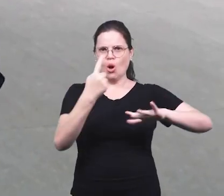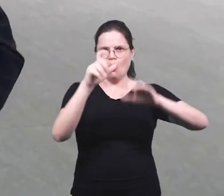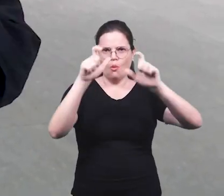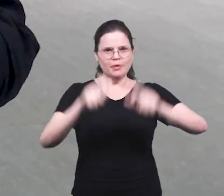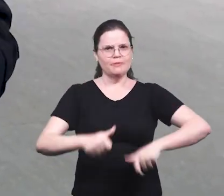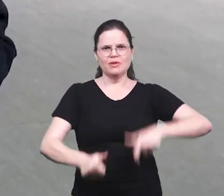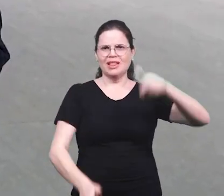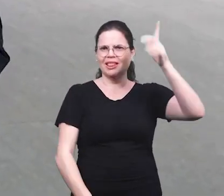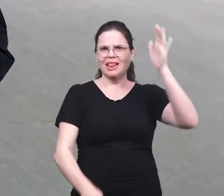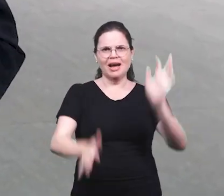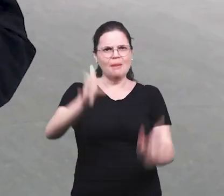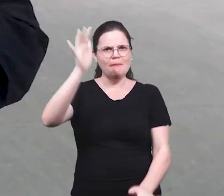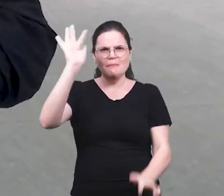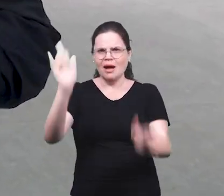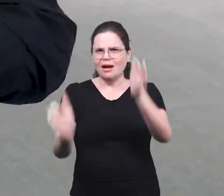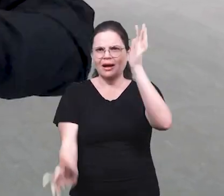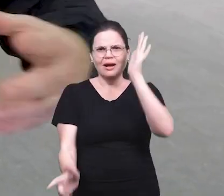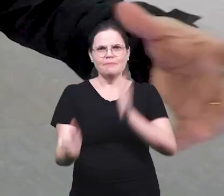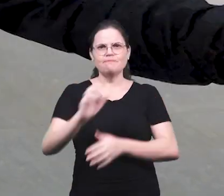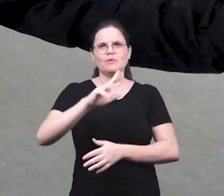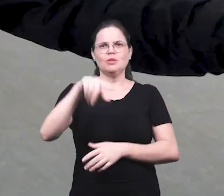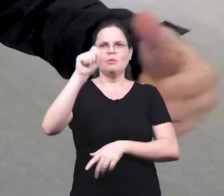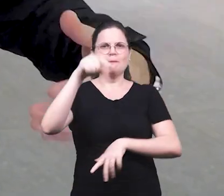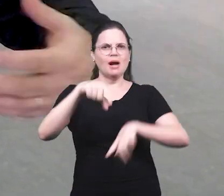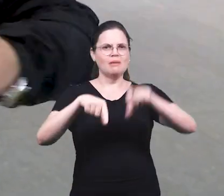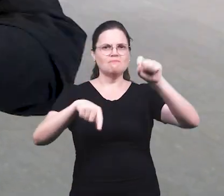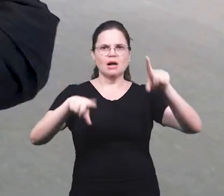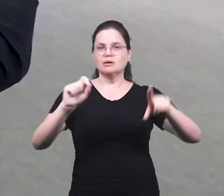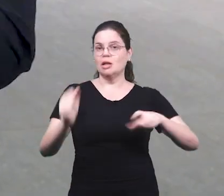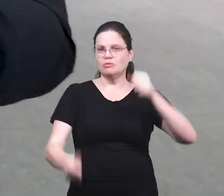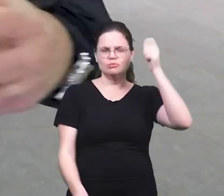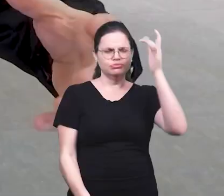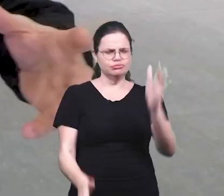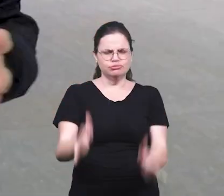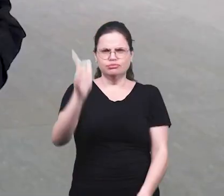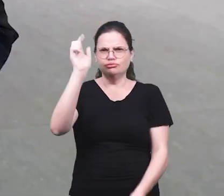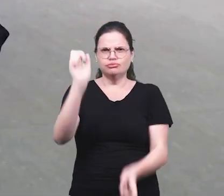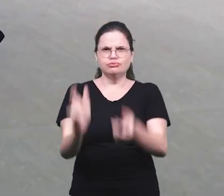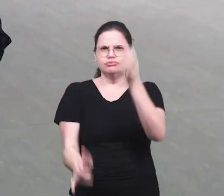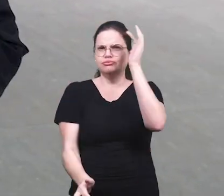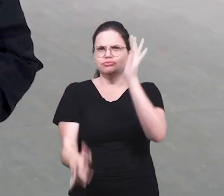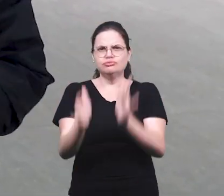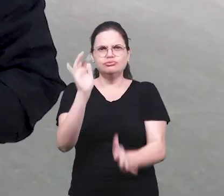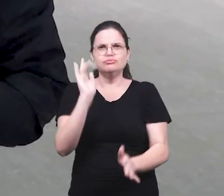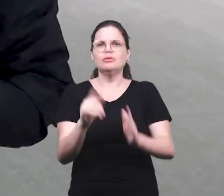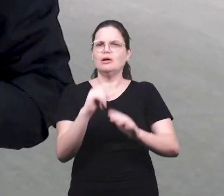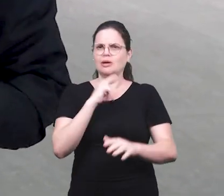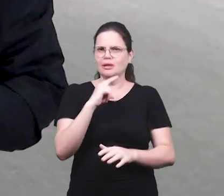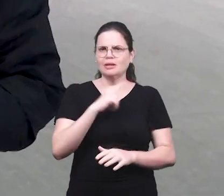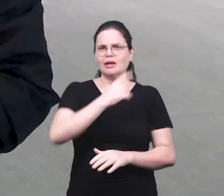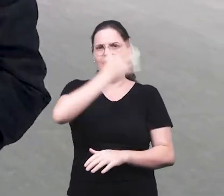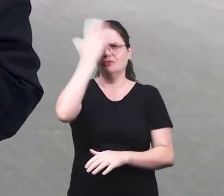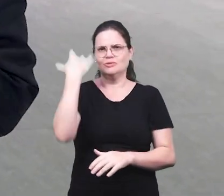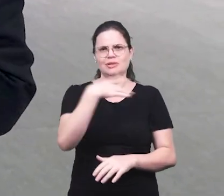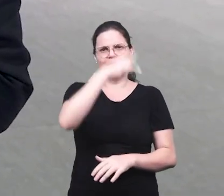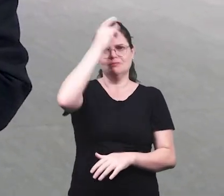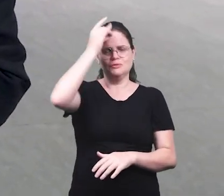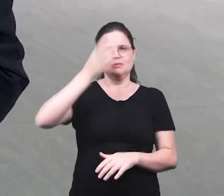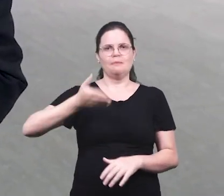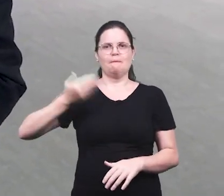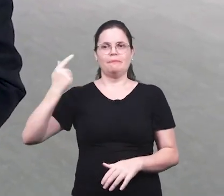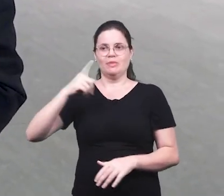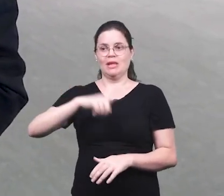né? Quando há um derramamento do Espírito Santo, ele transborda. Então é nesse transbordar que nós vemos que as pessoas